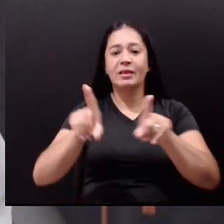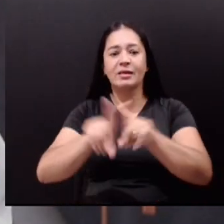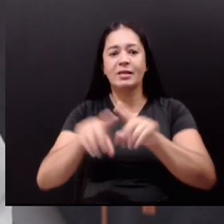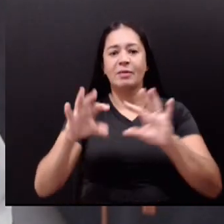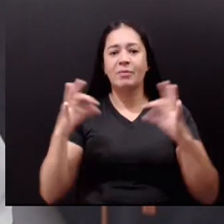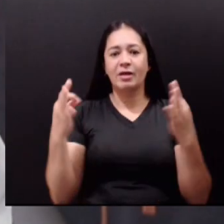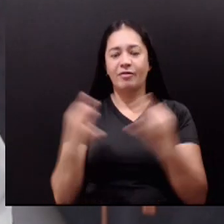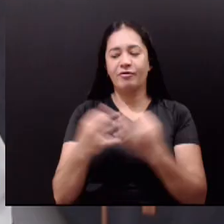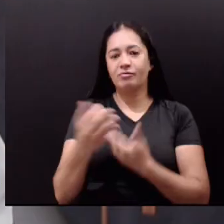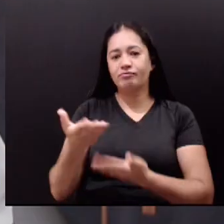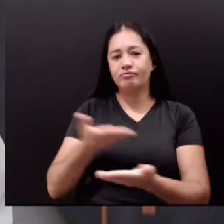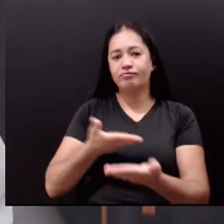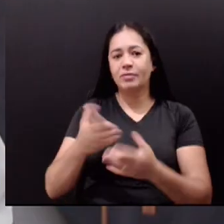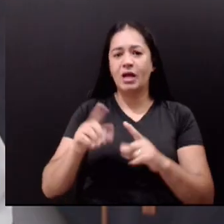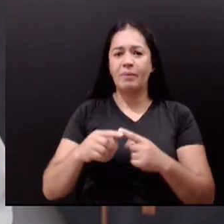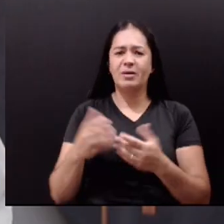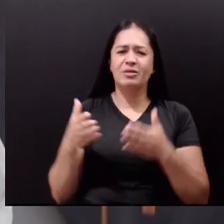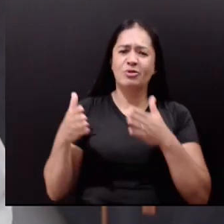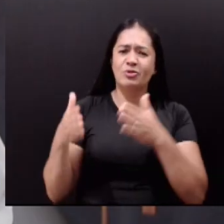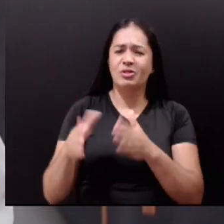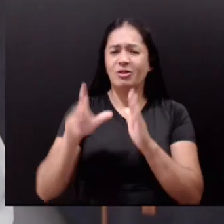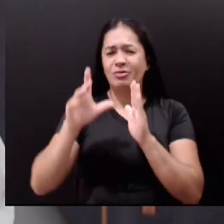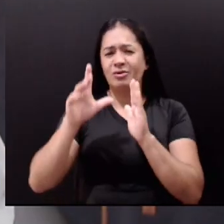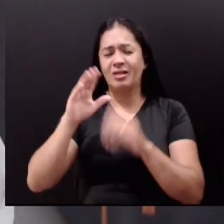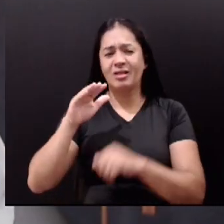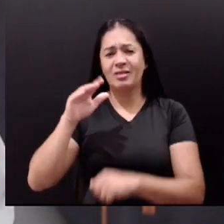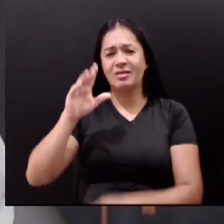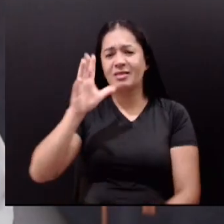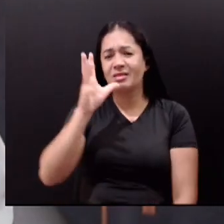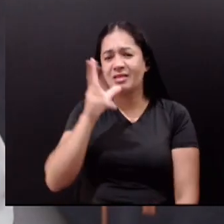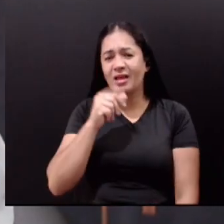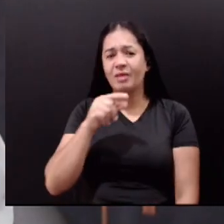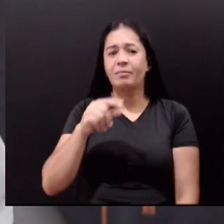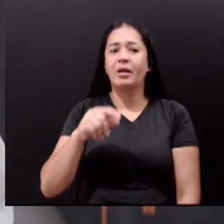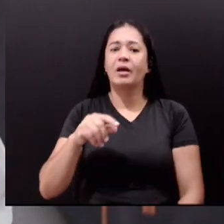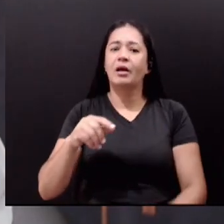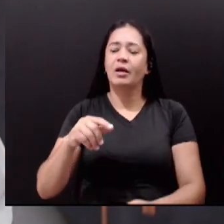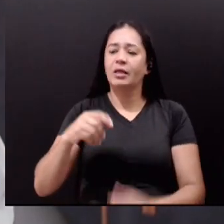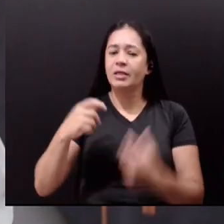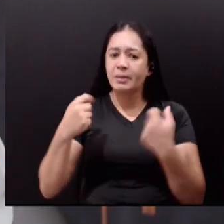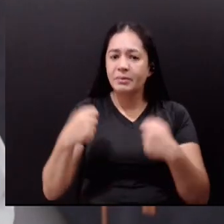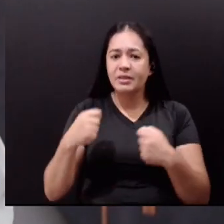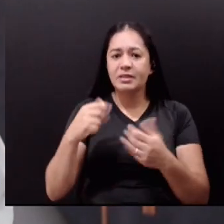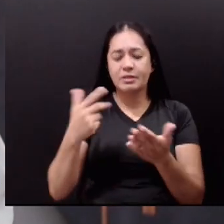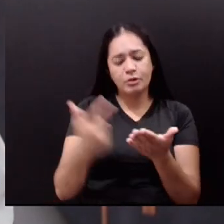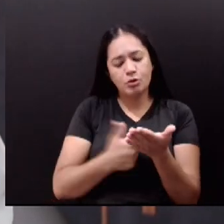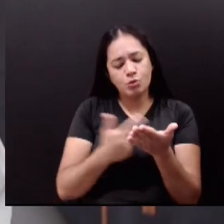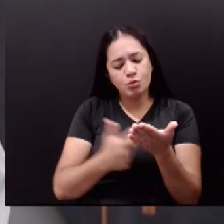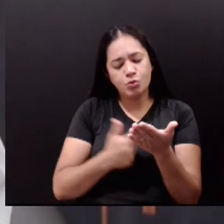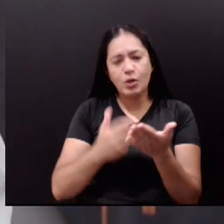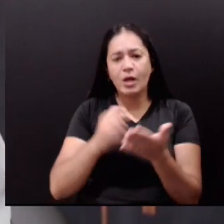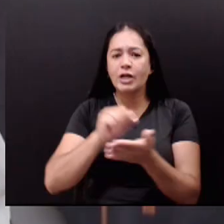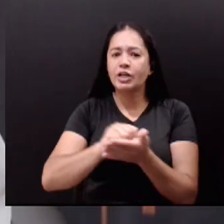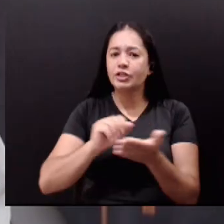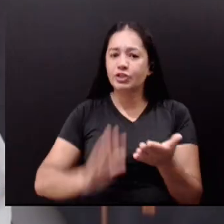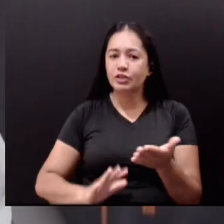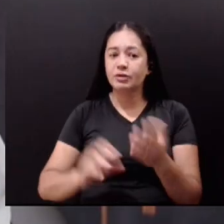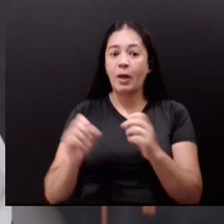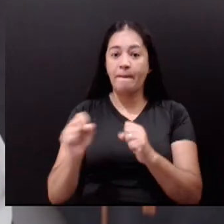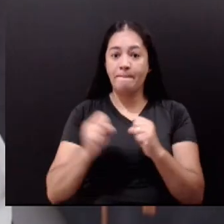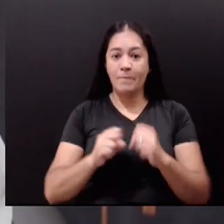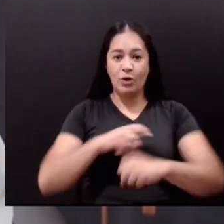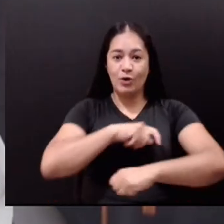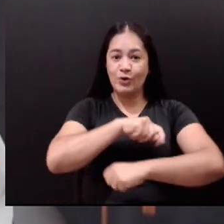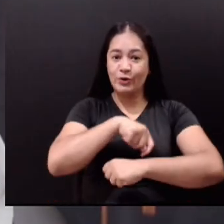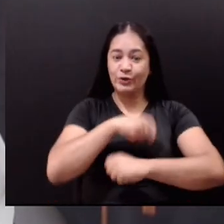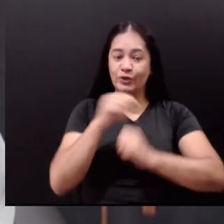chego tarde", você chega tarde, mas dá tempo de você folhear a lição de casa, você pode cozinhar junto, né. Ontem foi falado da